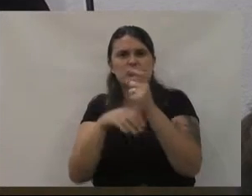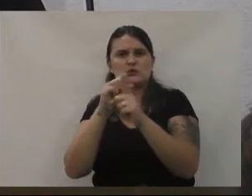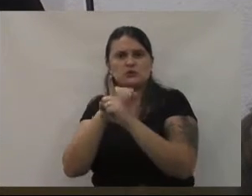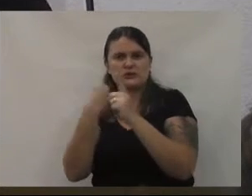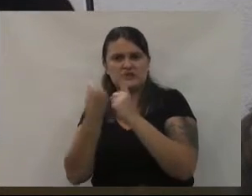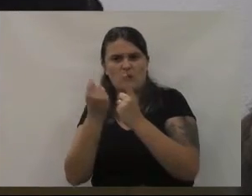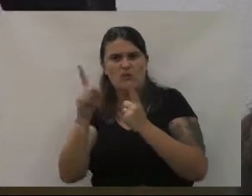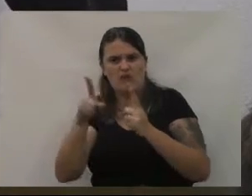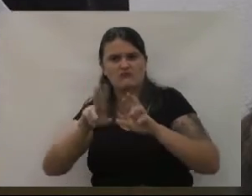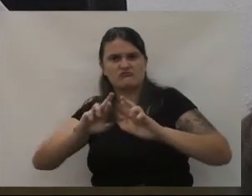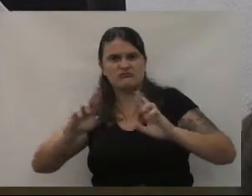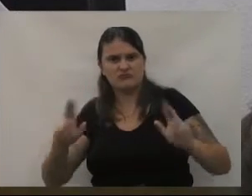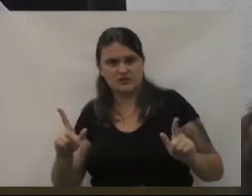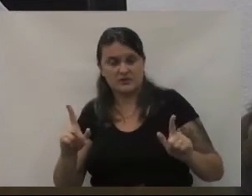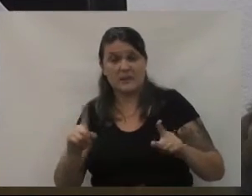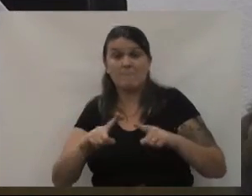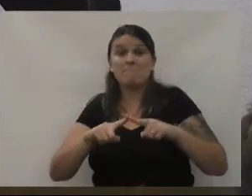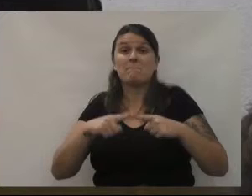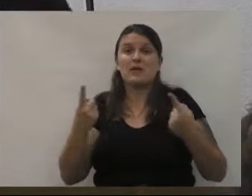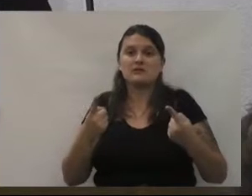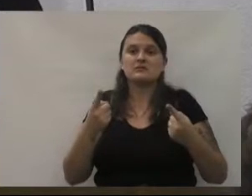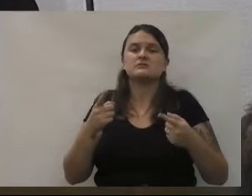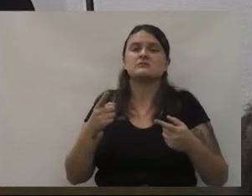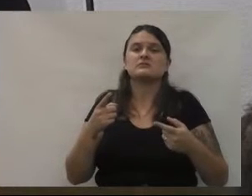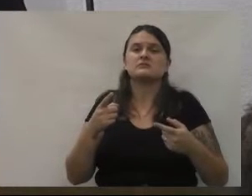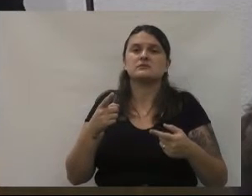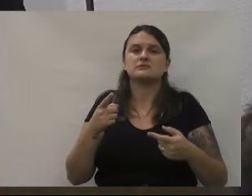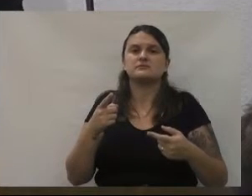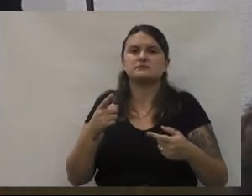outra. Mas quando